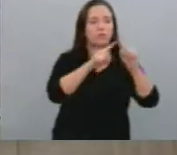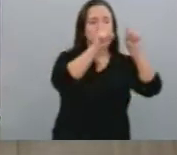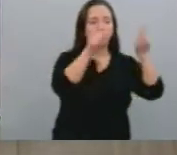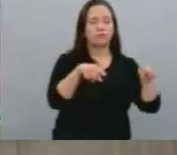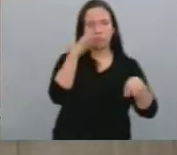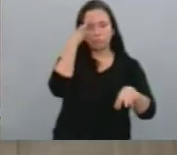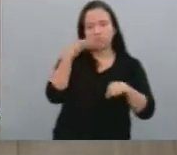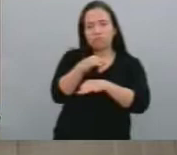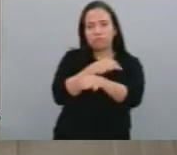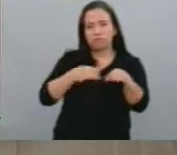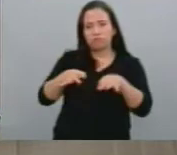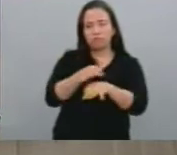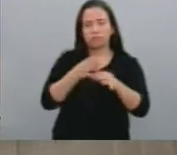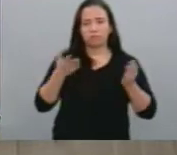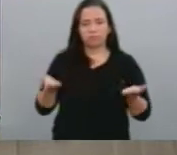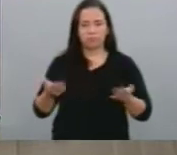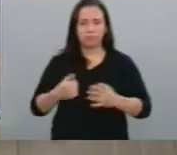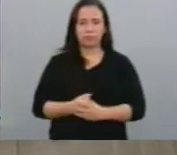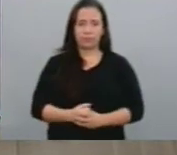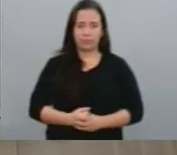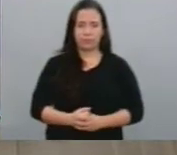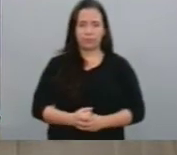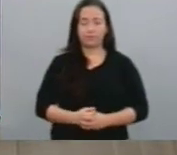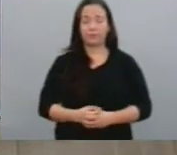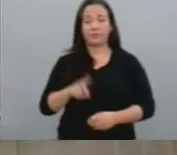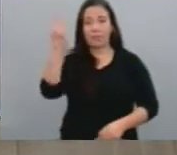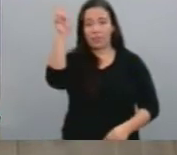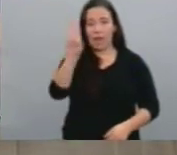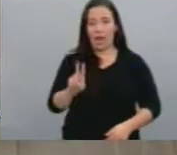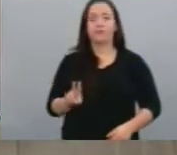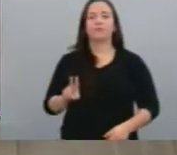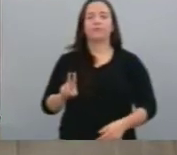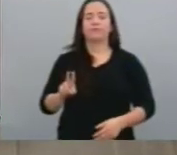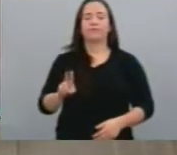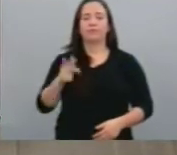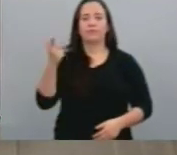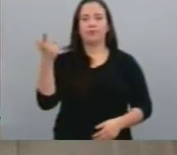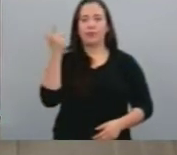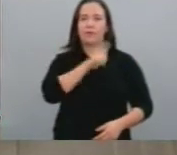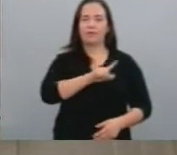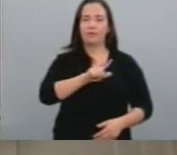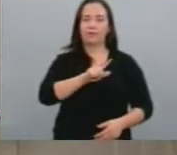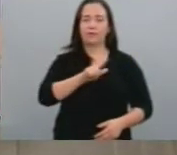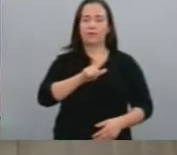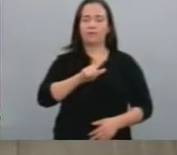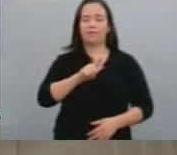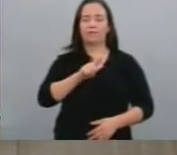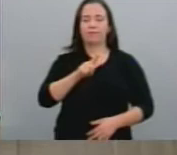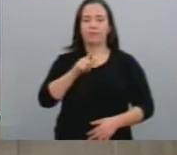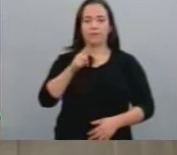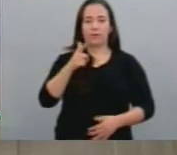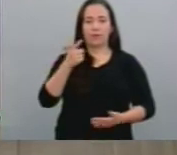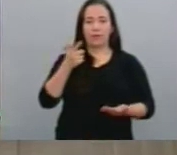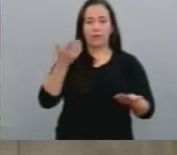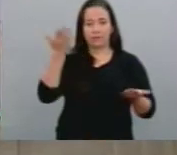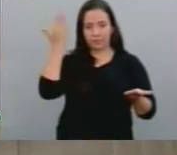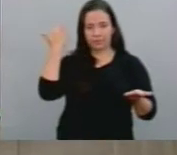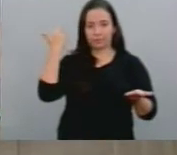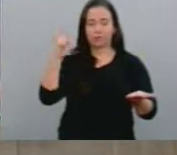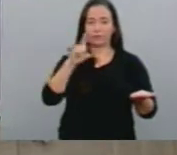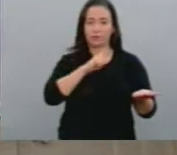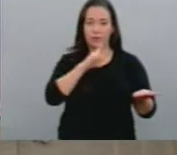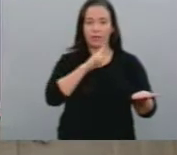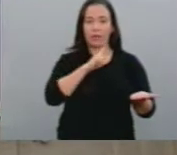momento, sobretudo, no segundo governo Tasso, quando havia a possibilidade de